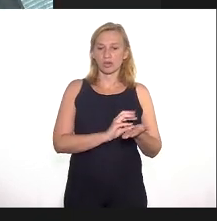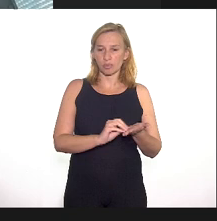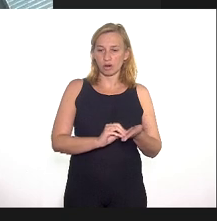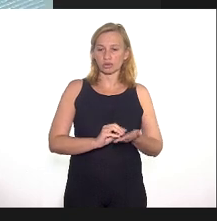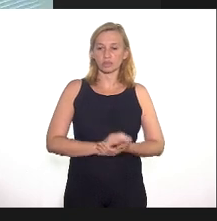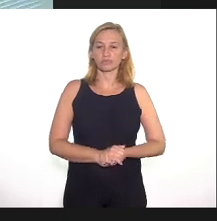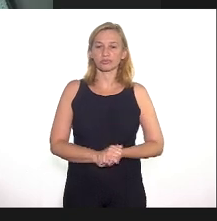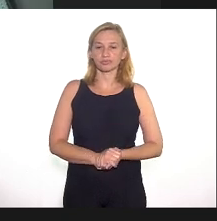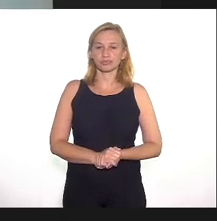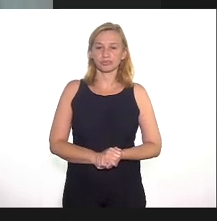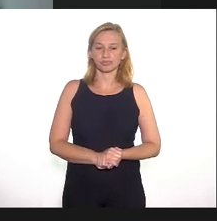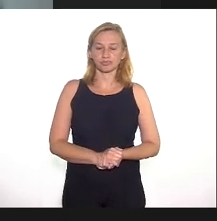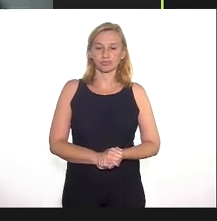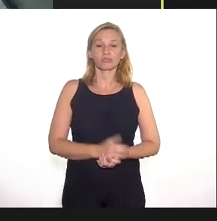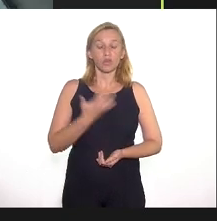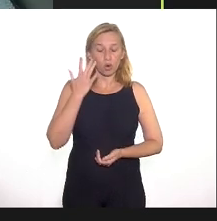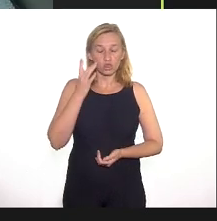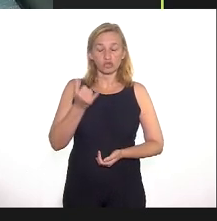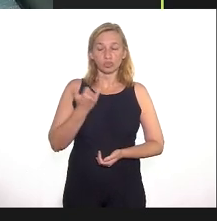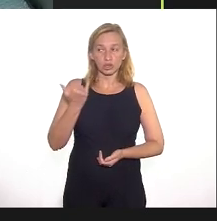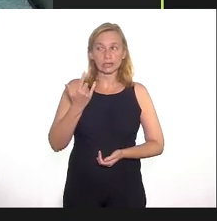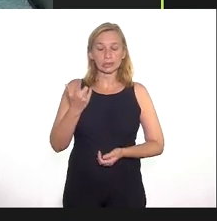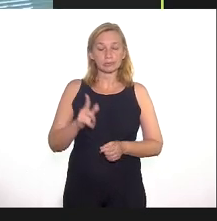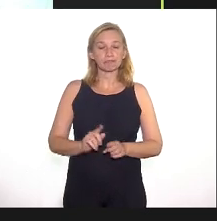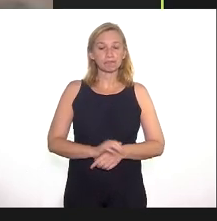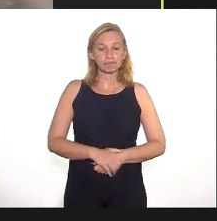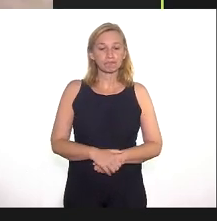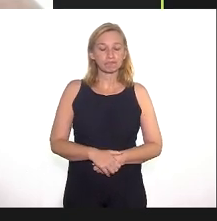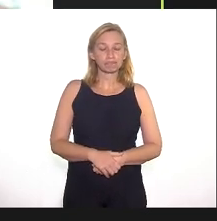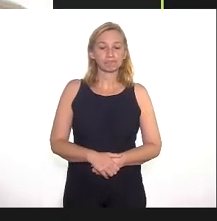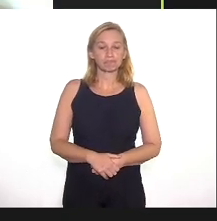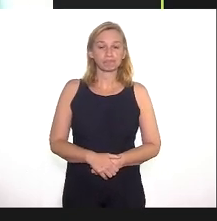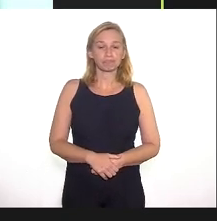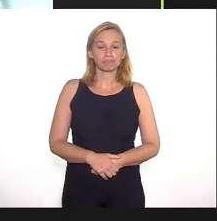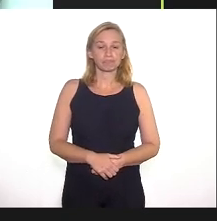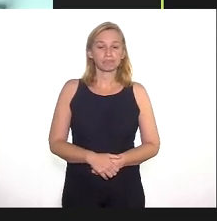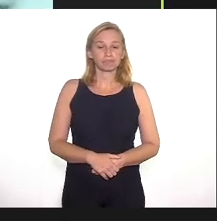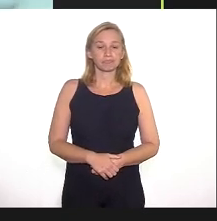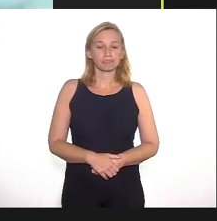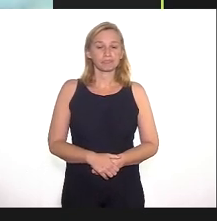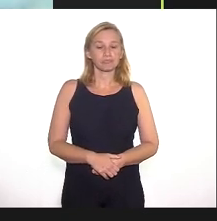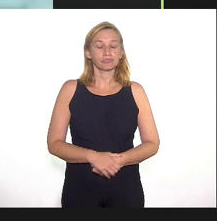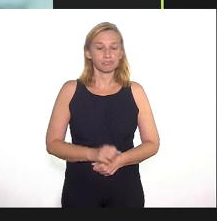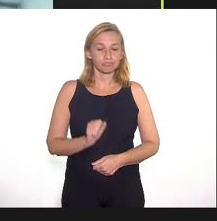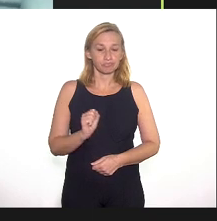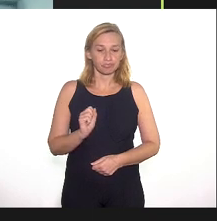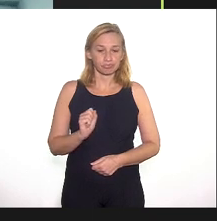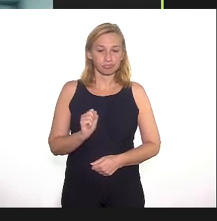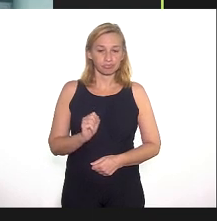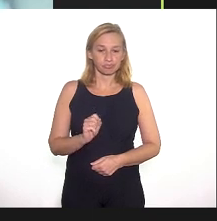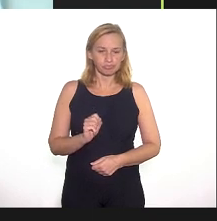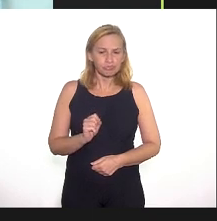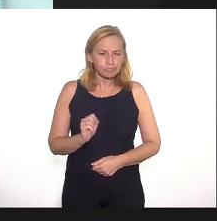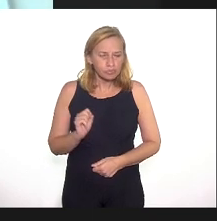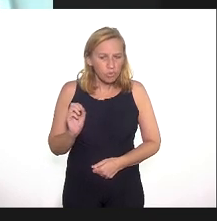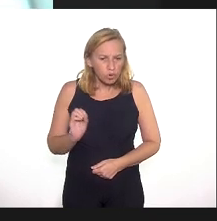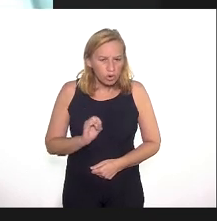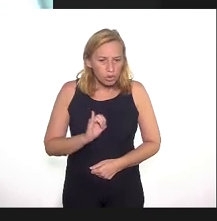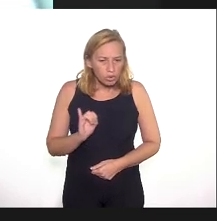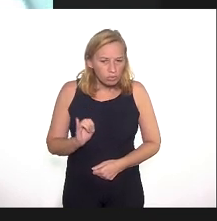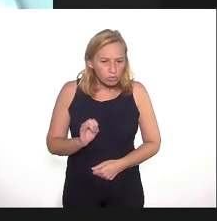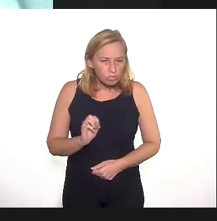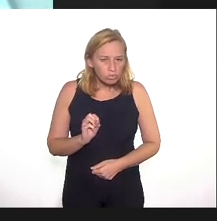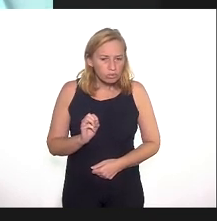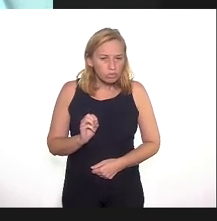Né? Porque eu acho que... Você, inclusive, é o relator, não, deputado. Sou eu?